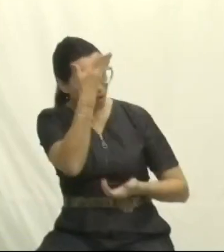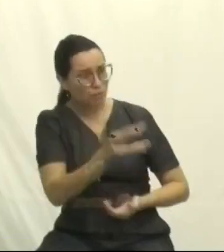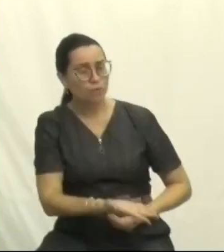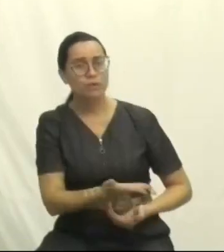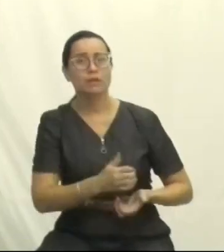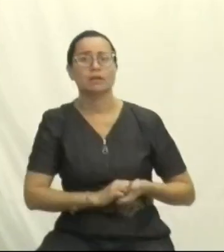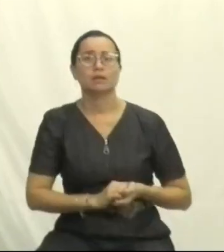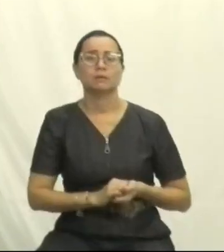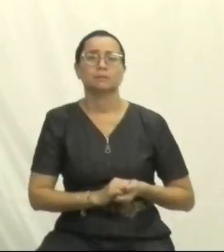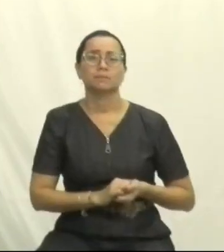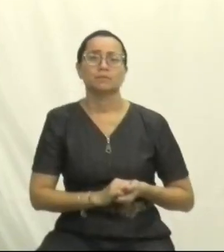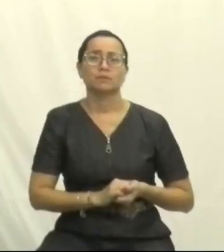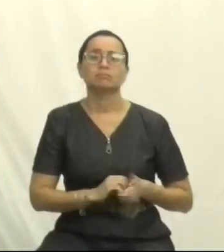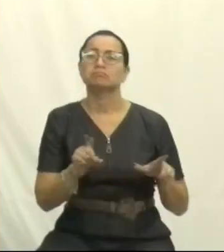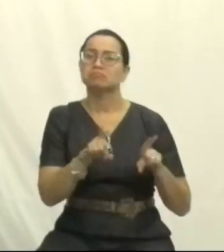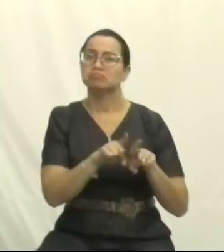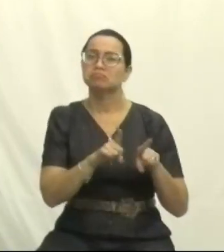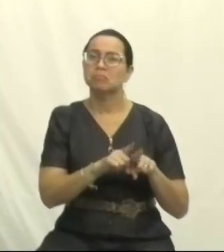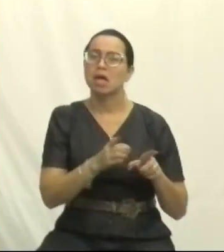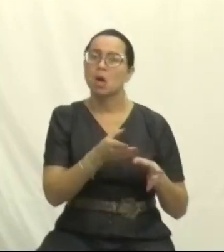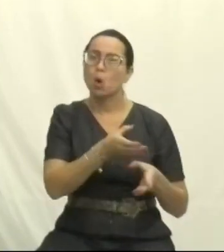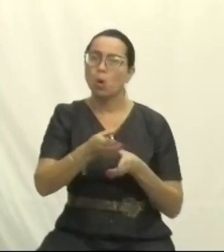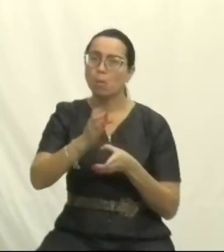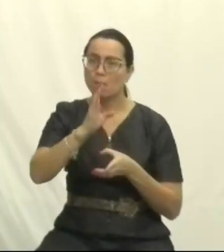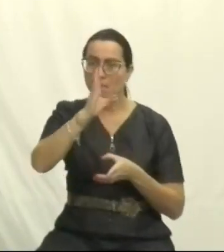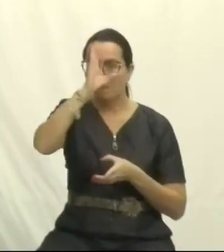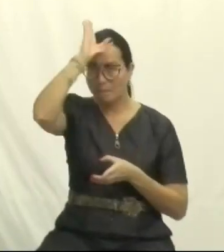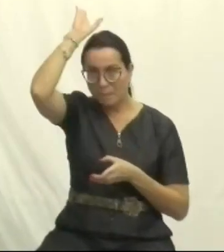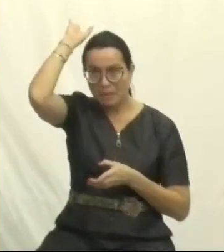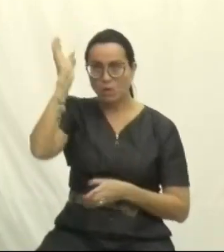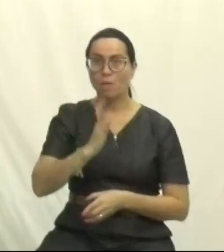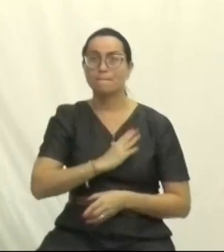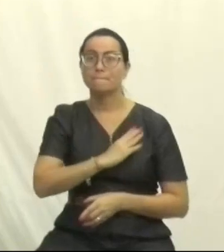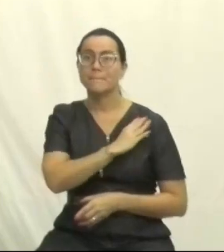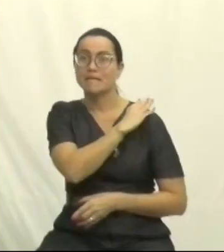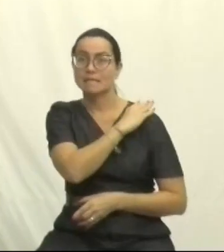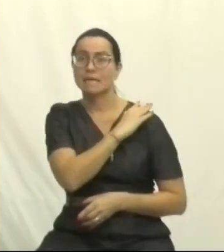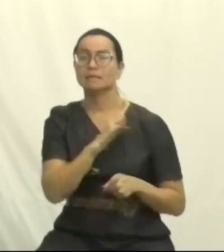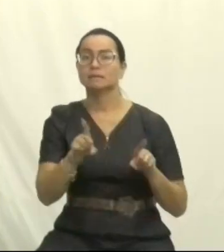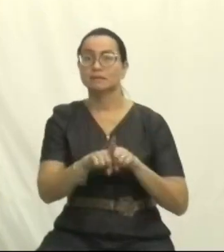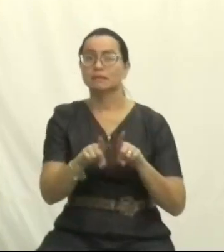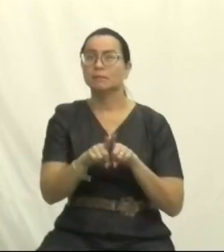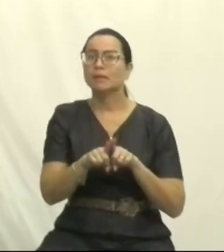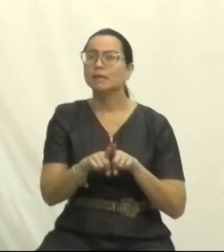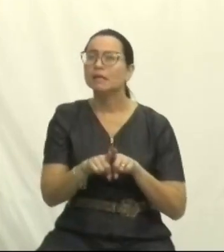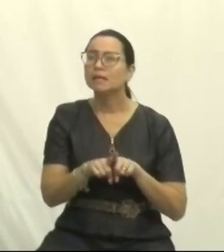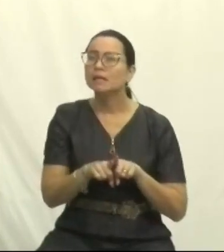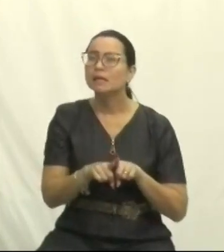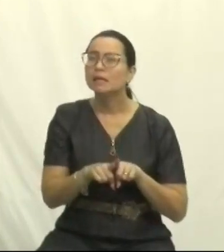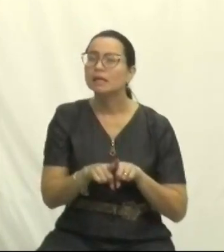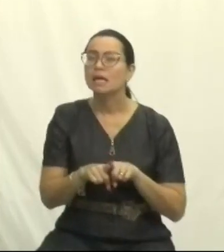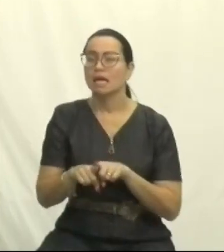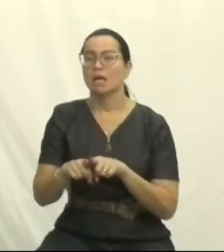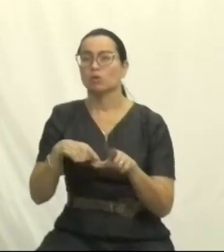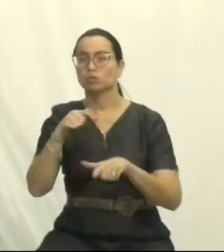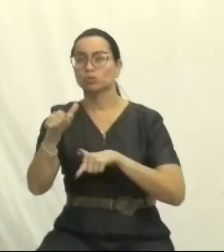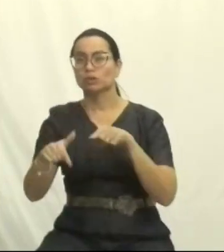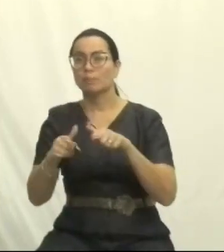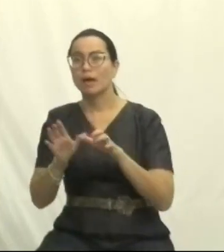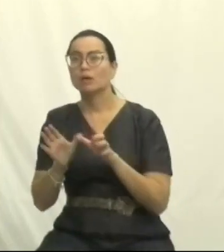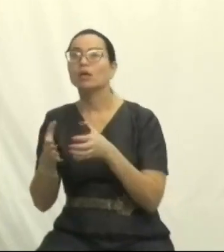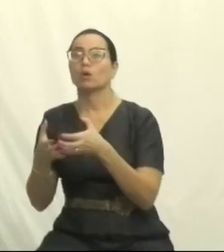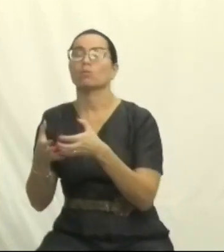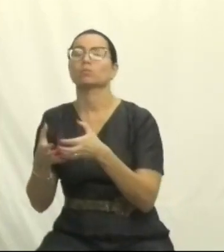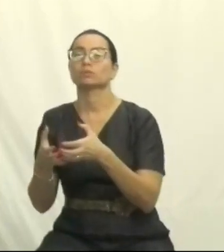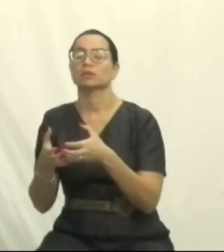bombeiros militares quanto os bombeiros que são os comunitários, né? Os militares e